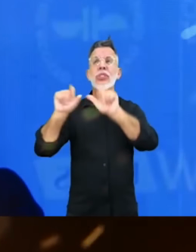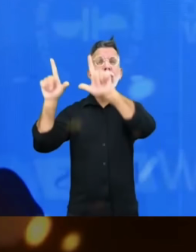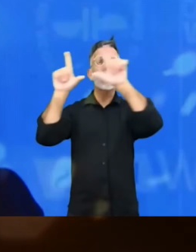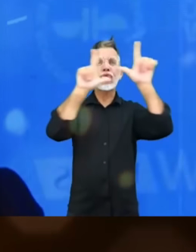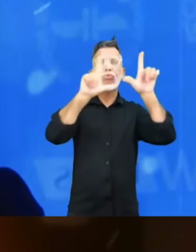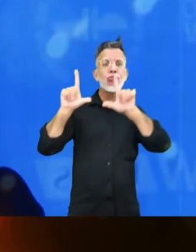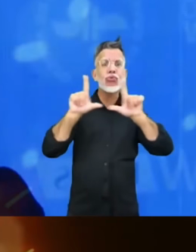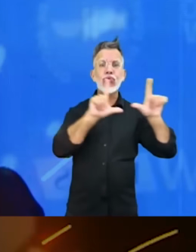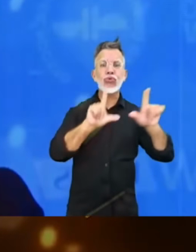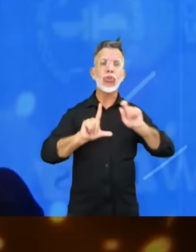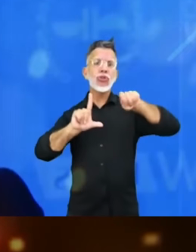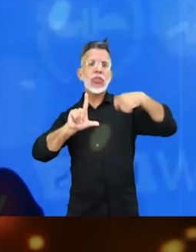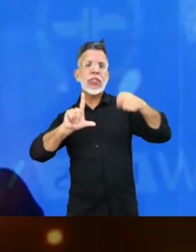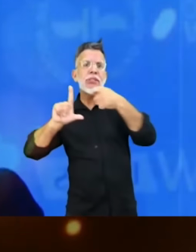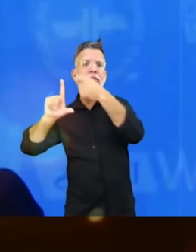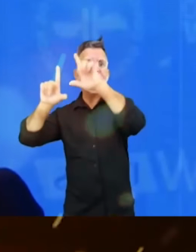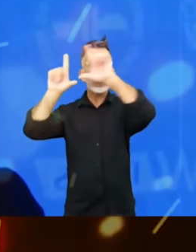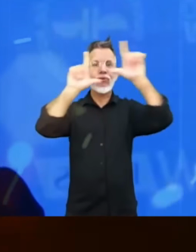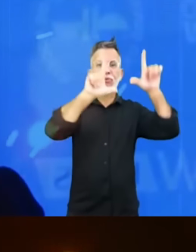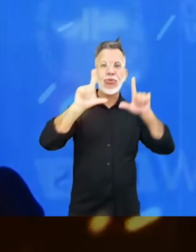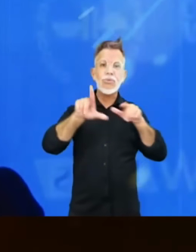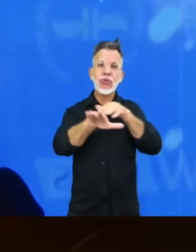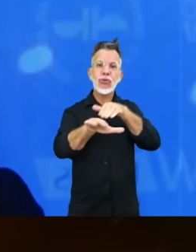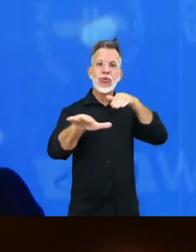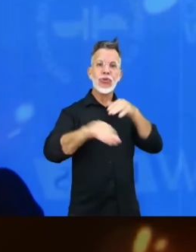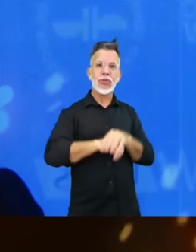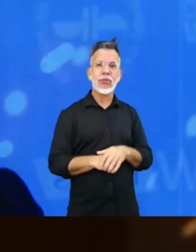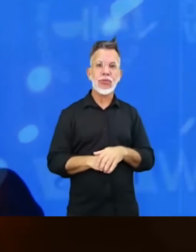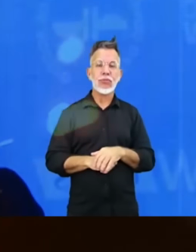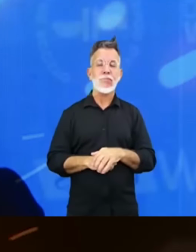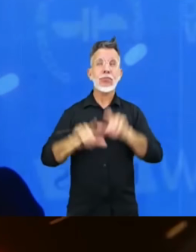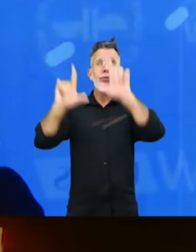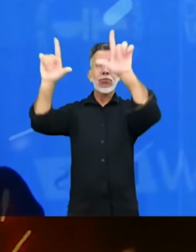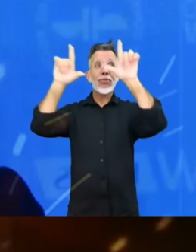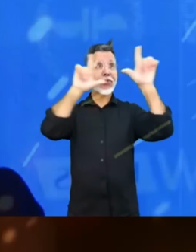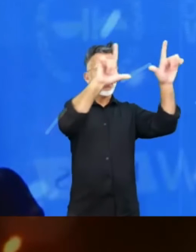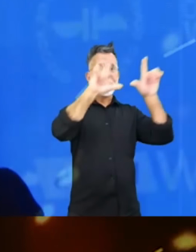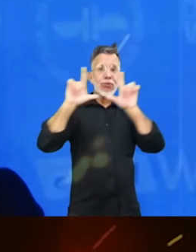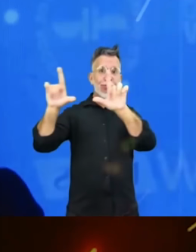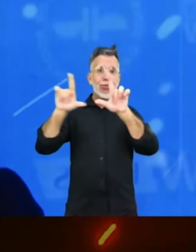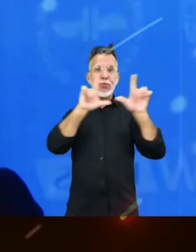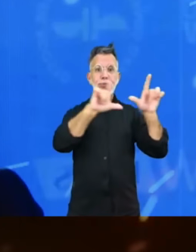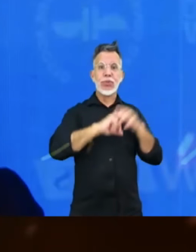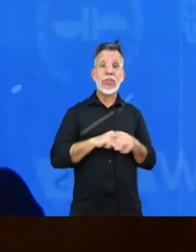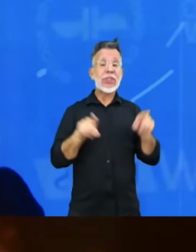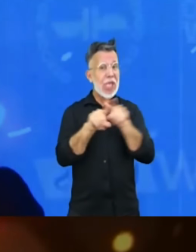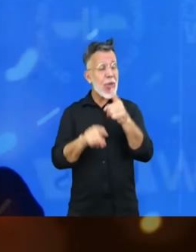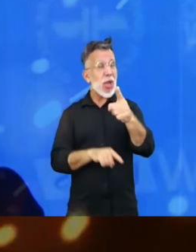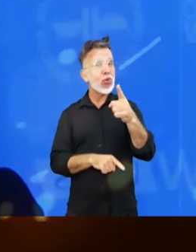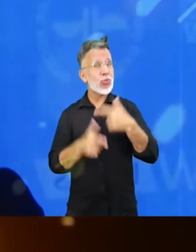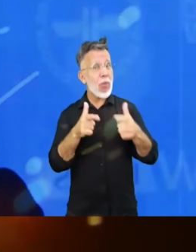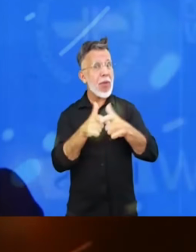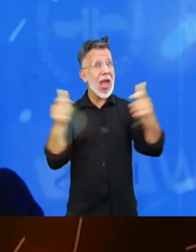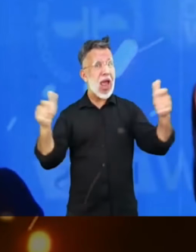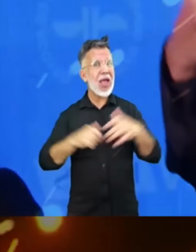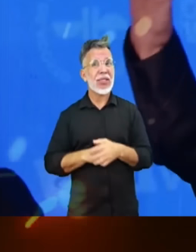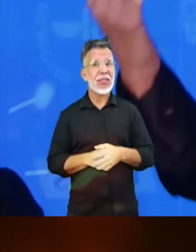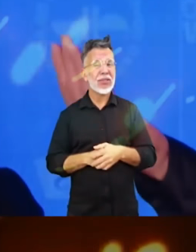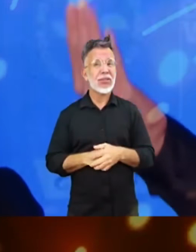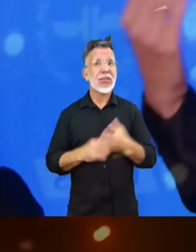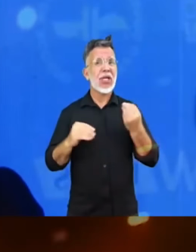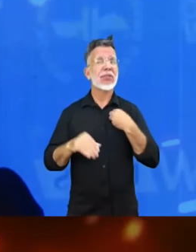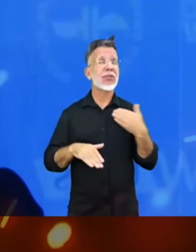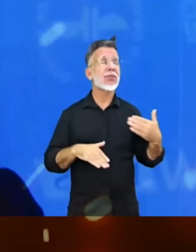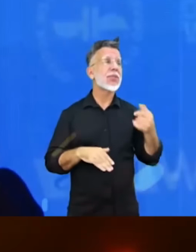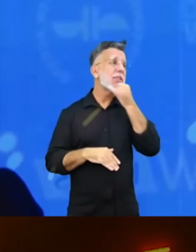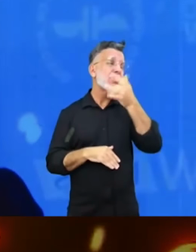fim gente Um dos problemas graves também da segurança no trânsito são os grandes deslocamentos na cidade não é possível as pessoas virem de tão